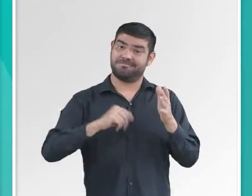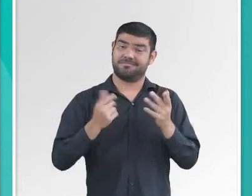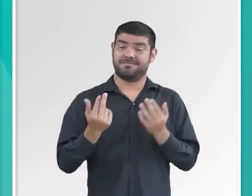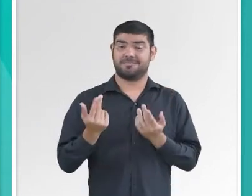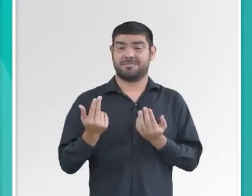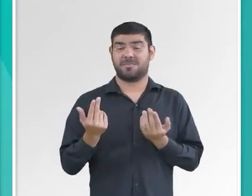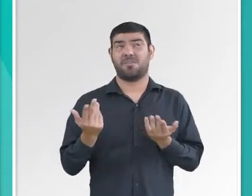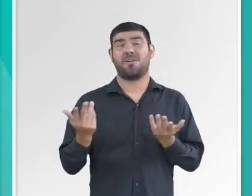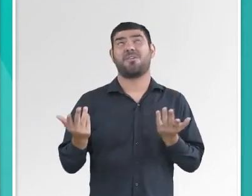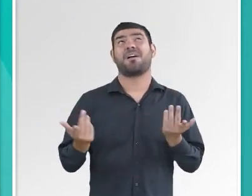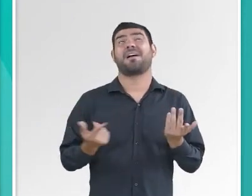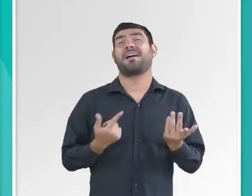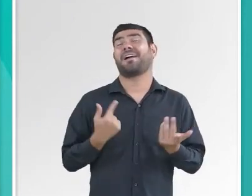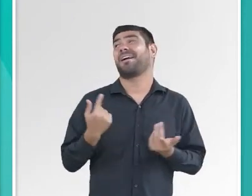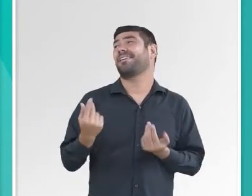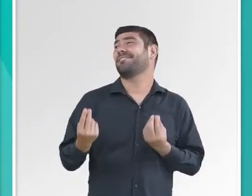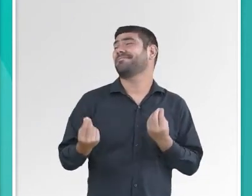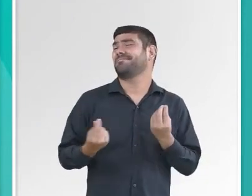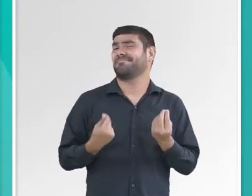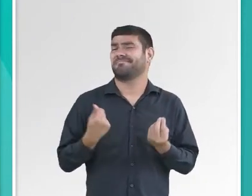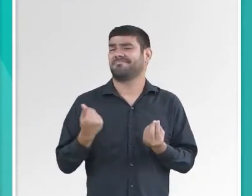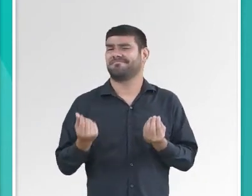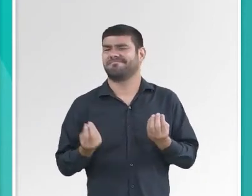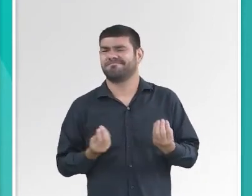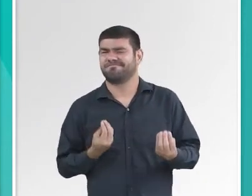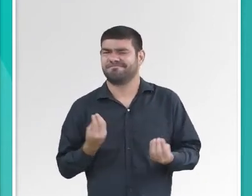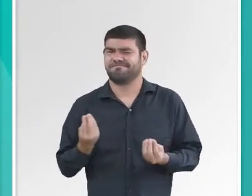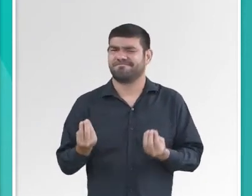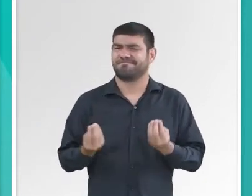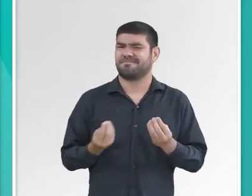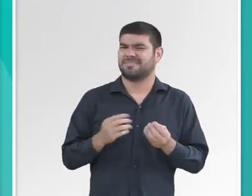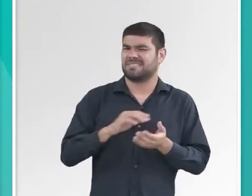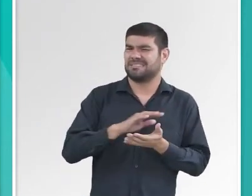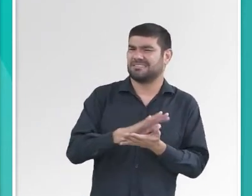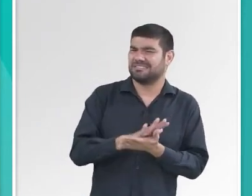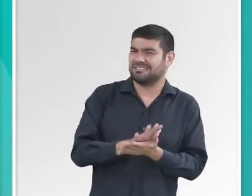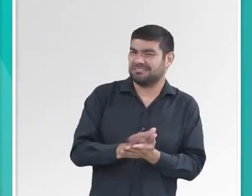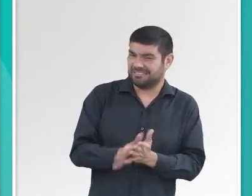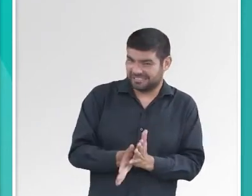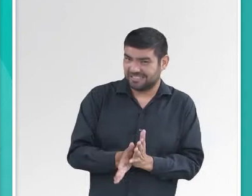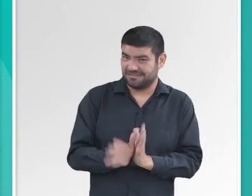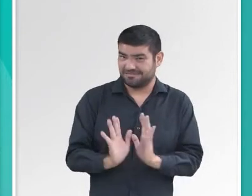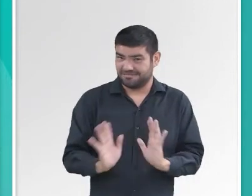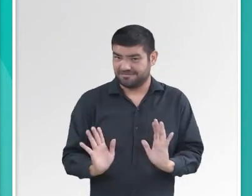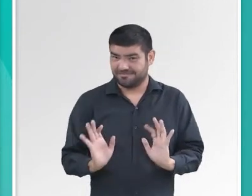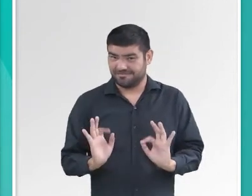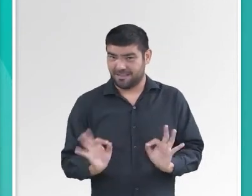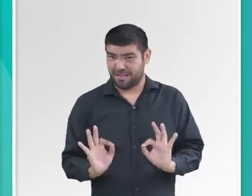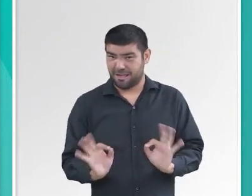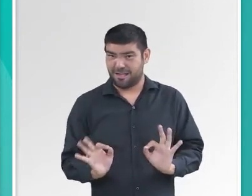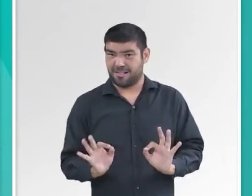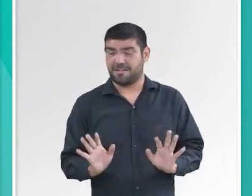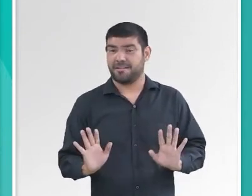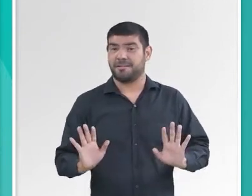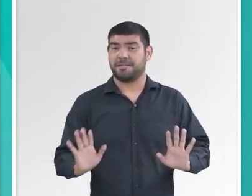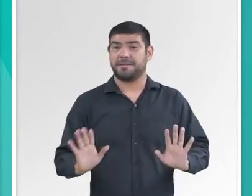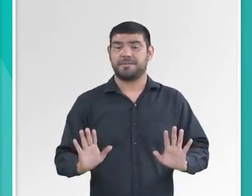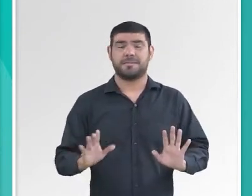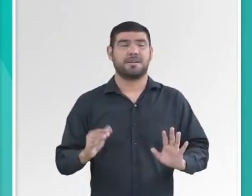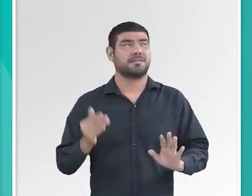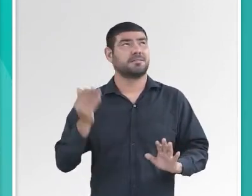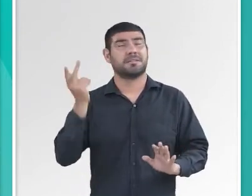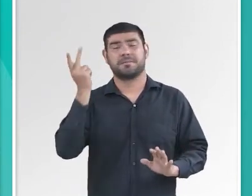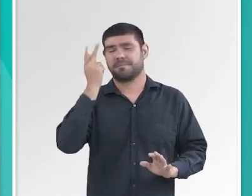fosse uma certa destruição com relação ao objeto, certo? Mas o que é mais